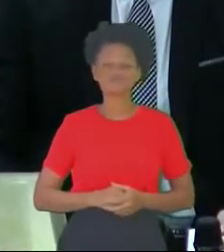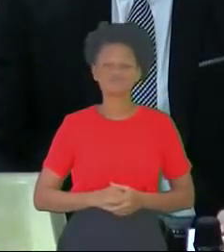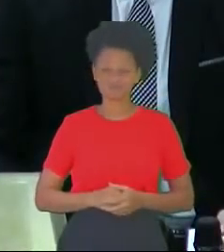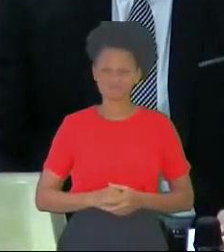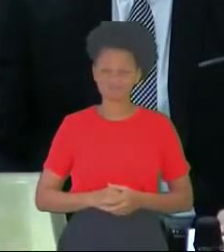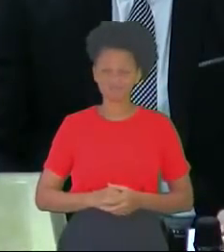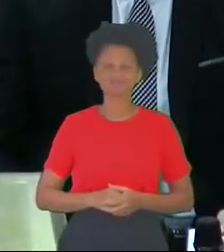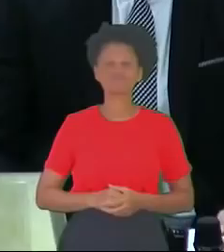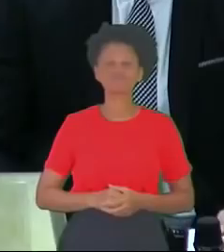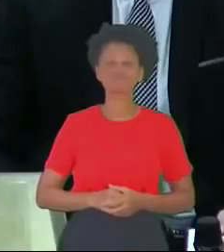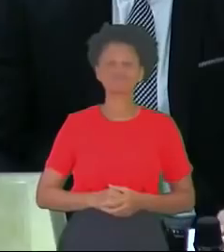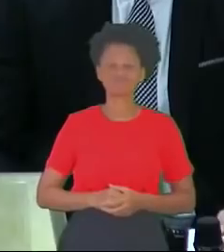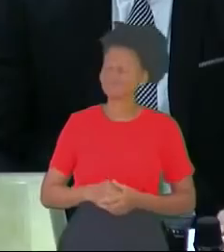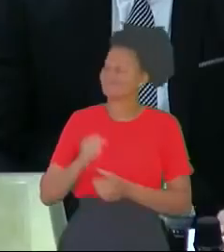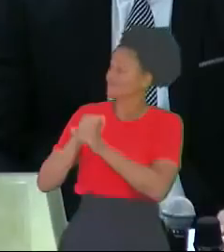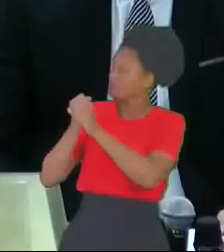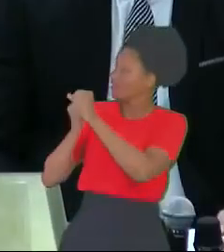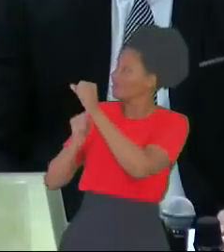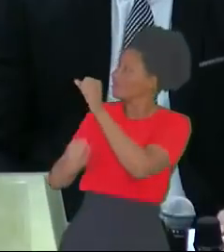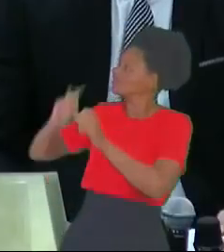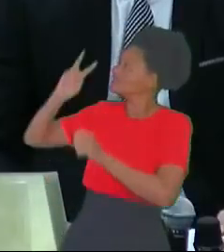grande é o Senhor Deus de Israel.